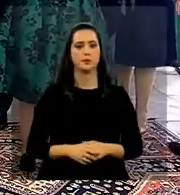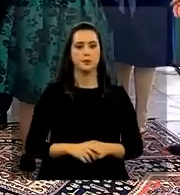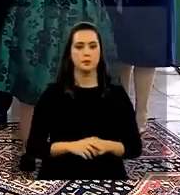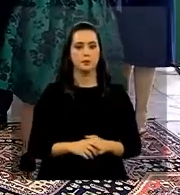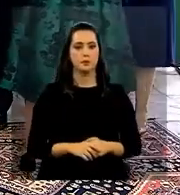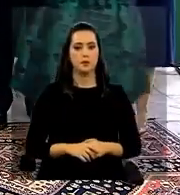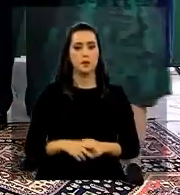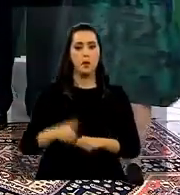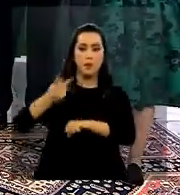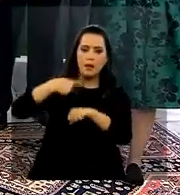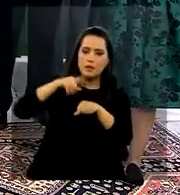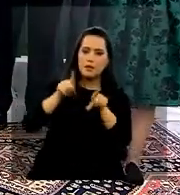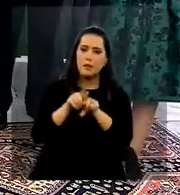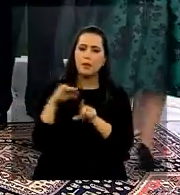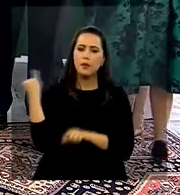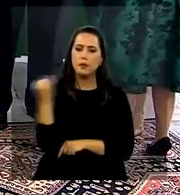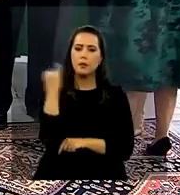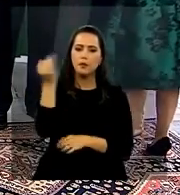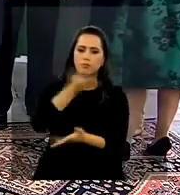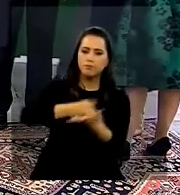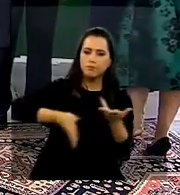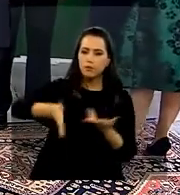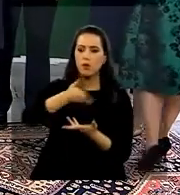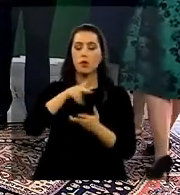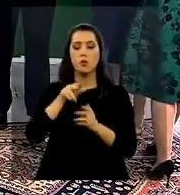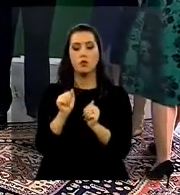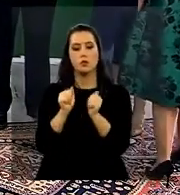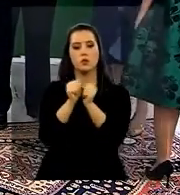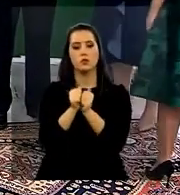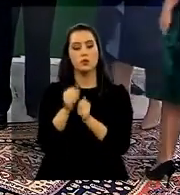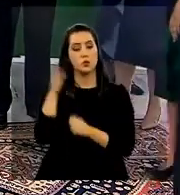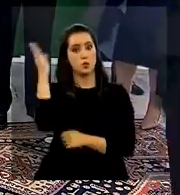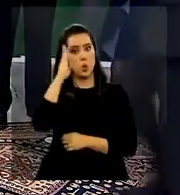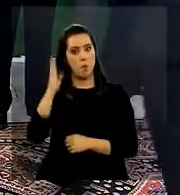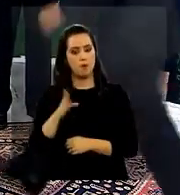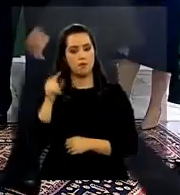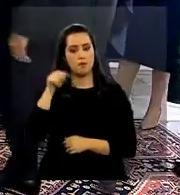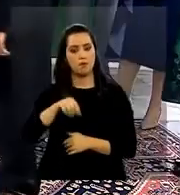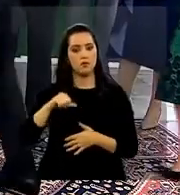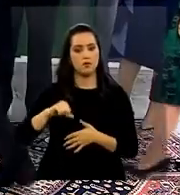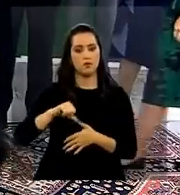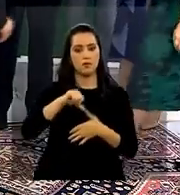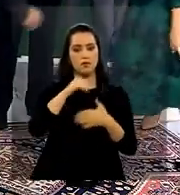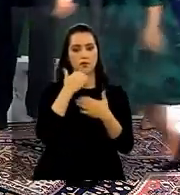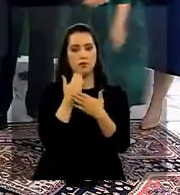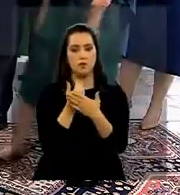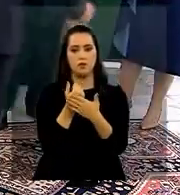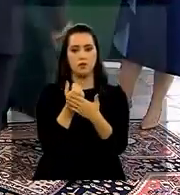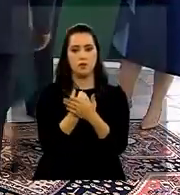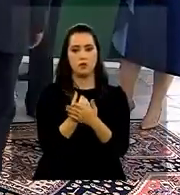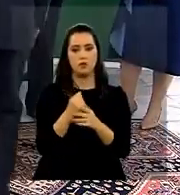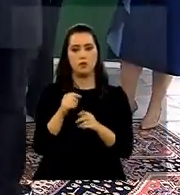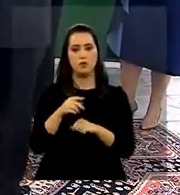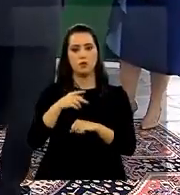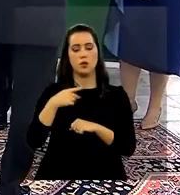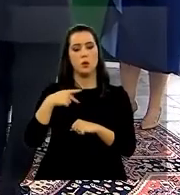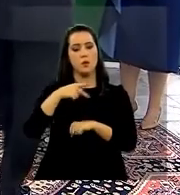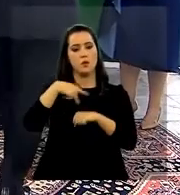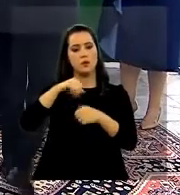É um país também importante nas relações com o Brasil aqui no âmbito da América do Sul.